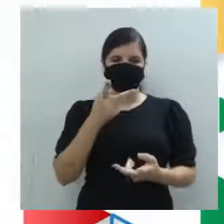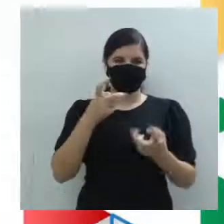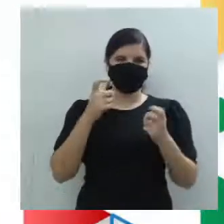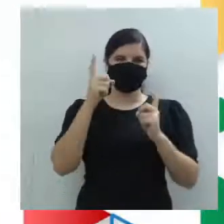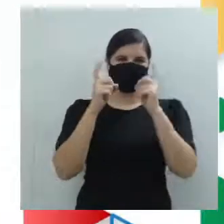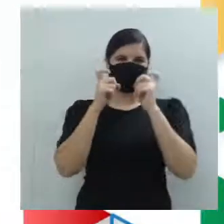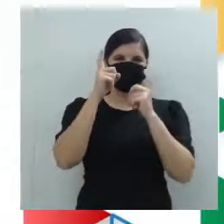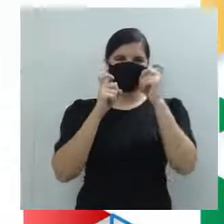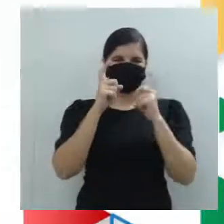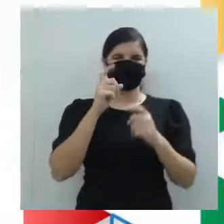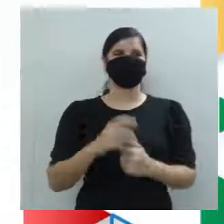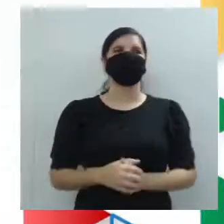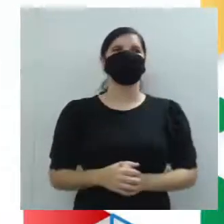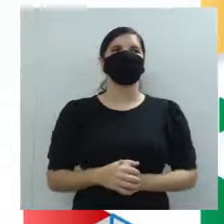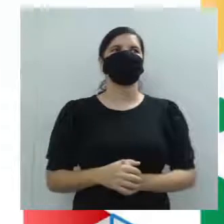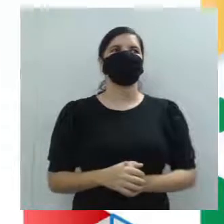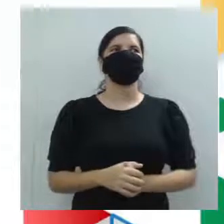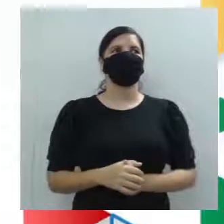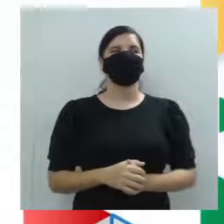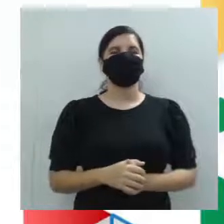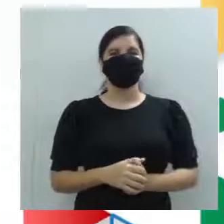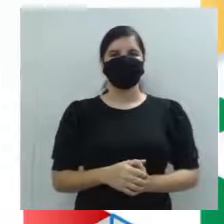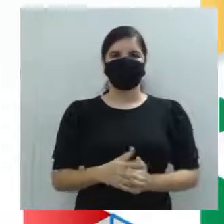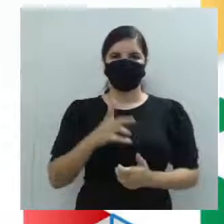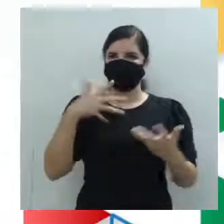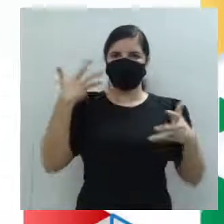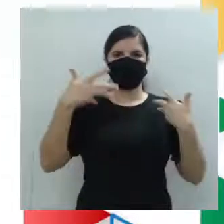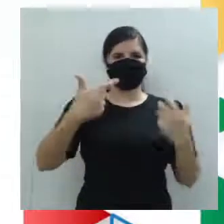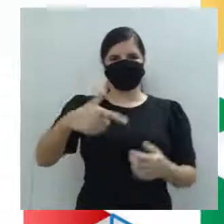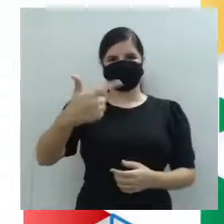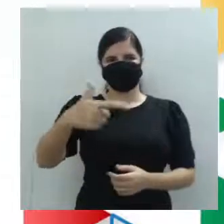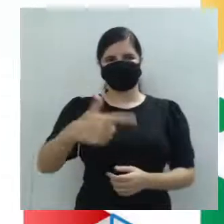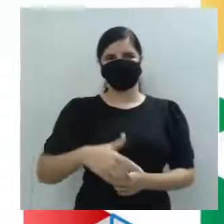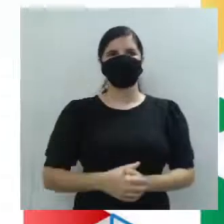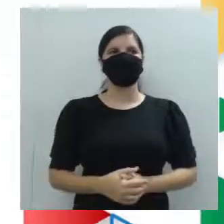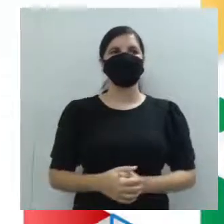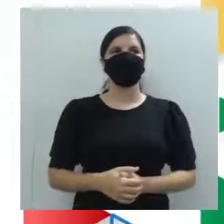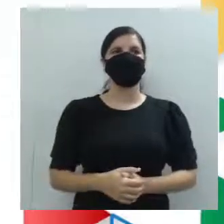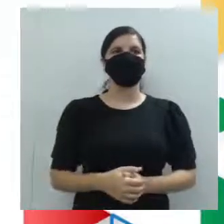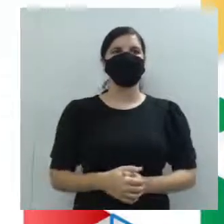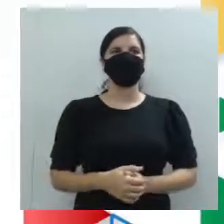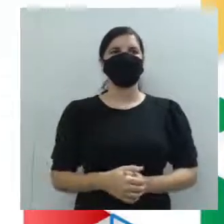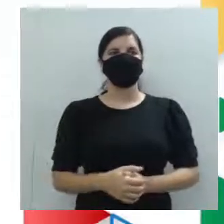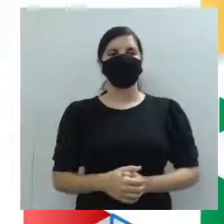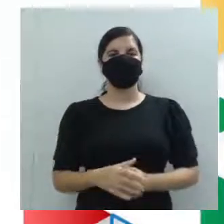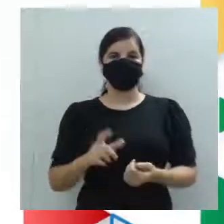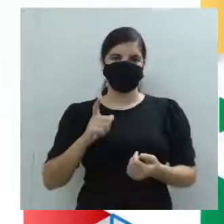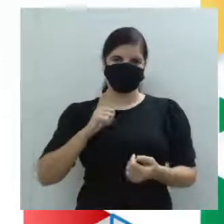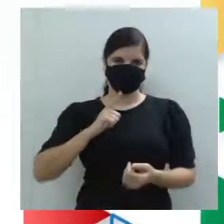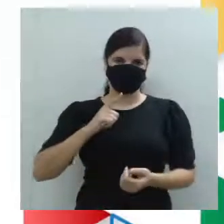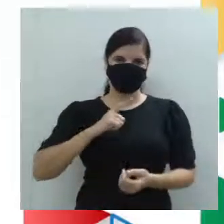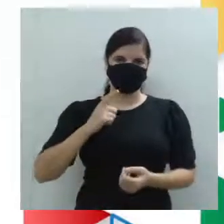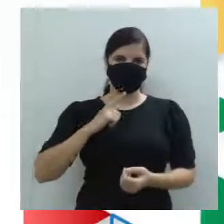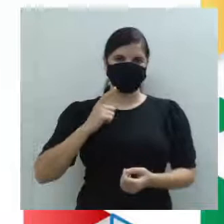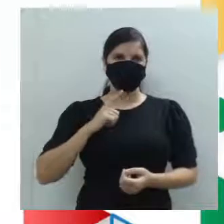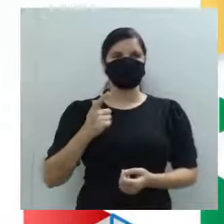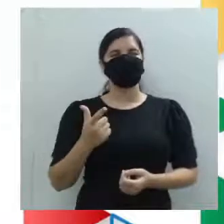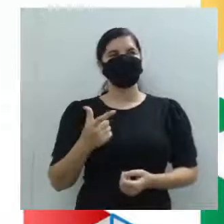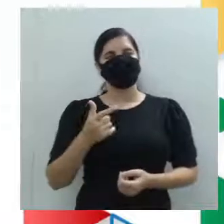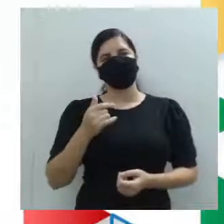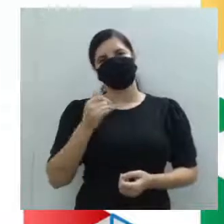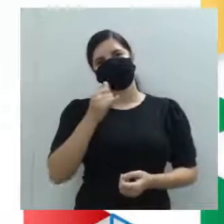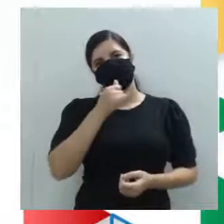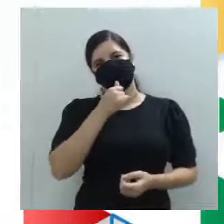expressão facial. Eu não posso dizer que a pessoa está alegre aí. E aqui nós temos uma bem simbólica, né? Isso,